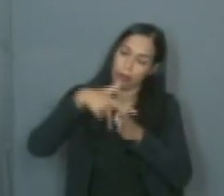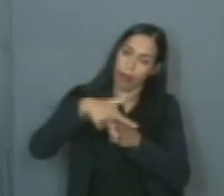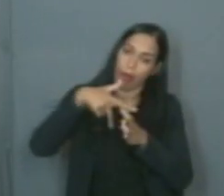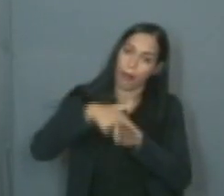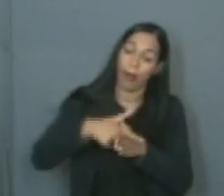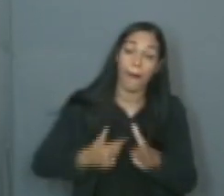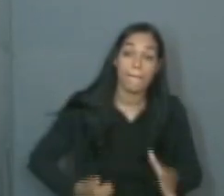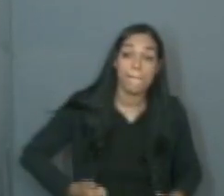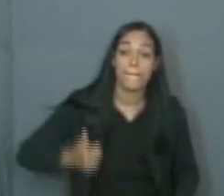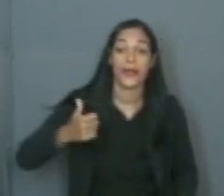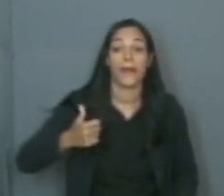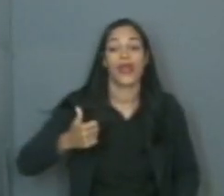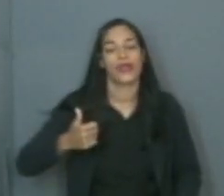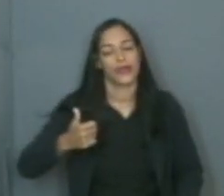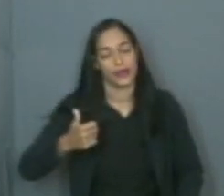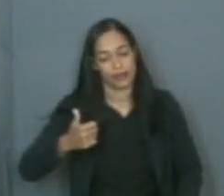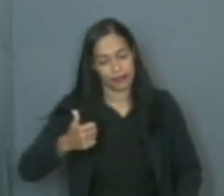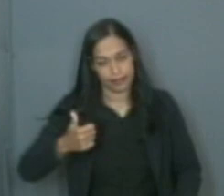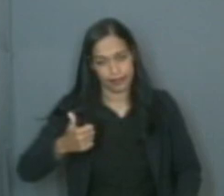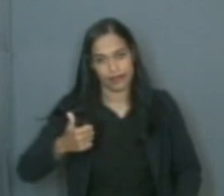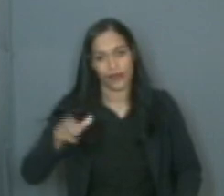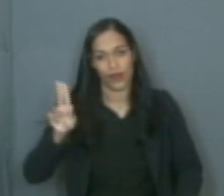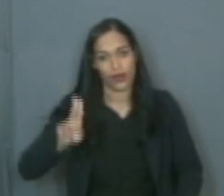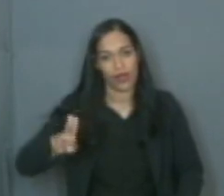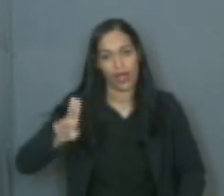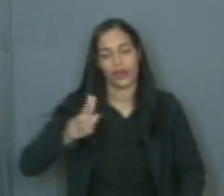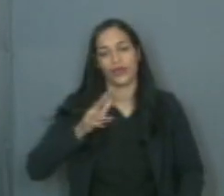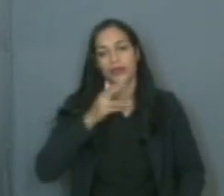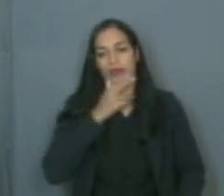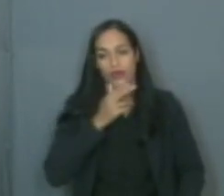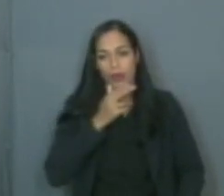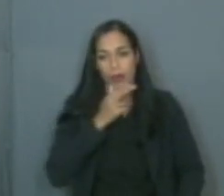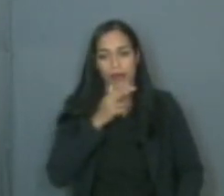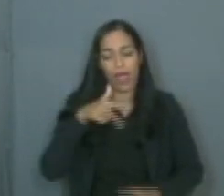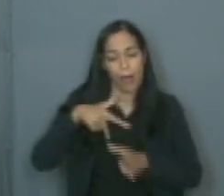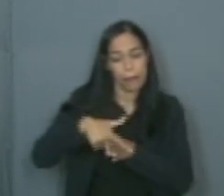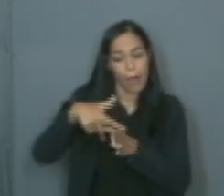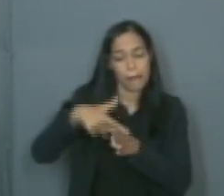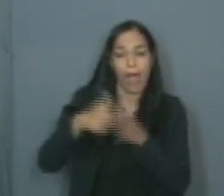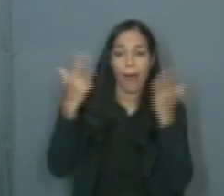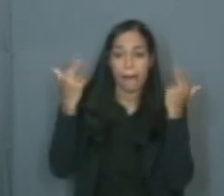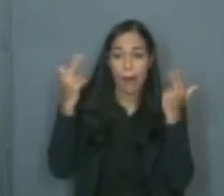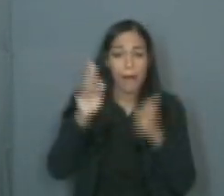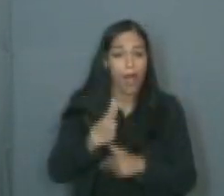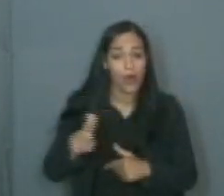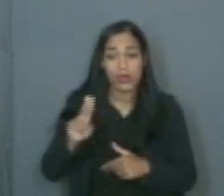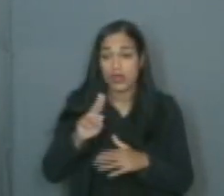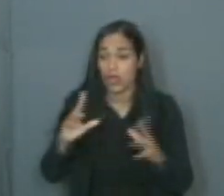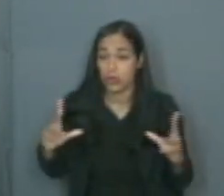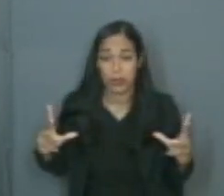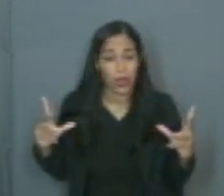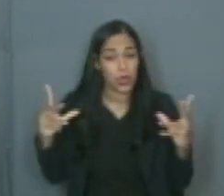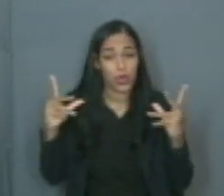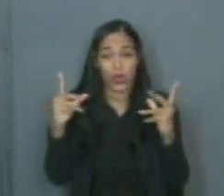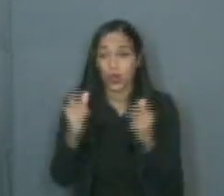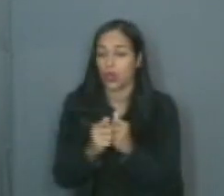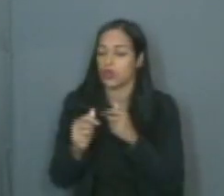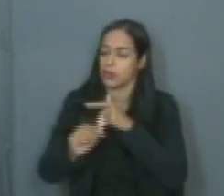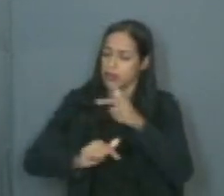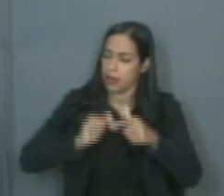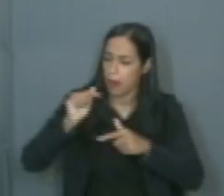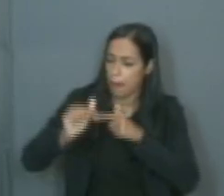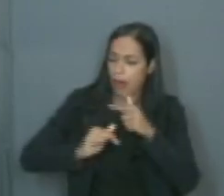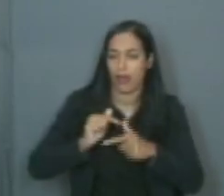O primeiro veículo usado foi o cavalo. E ele era usado para tudo, inclusive para todos os